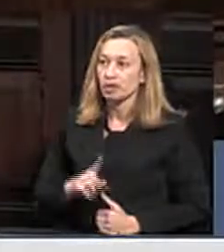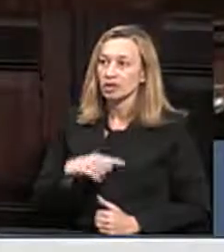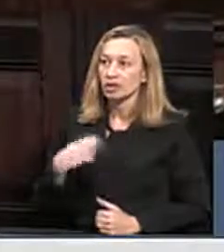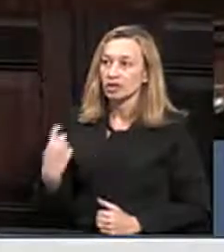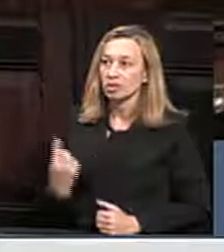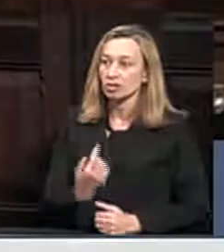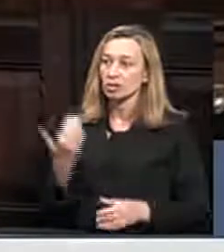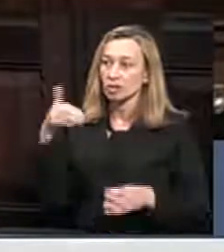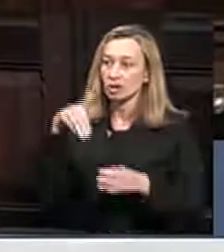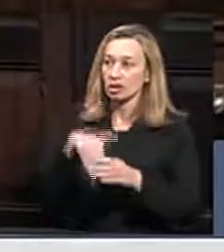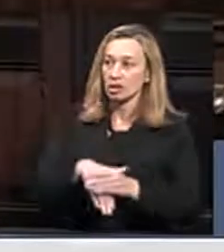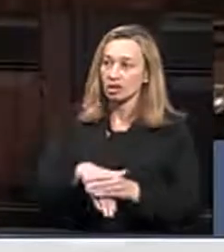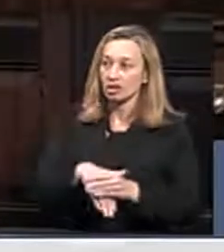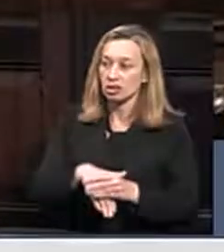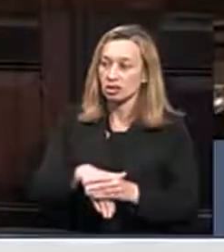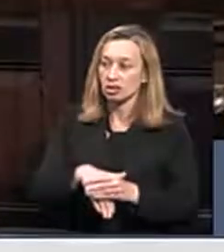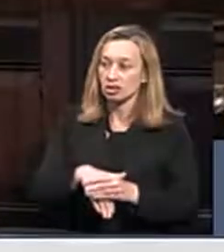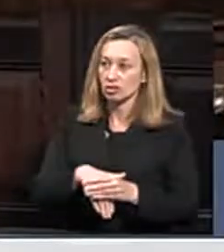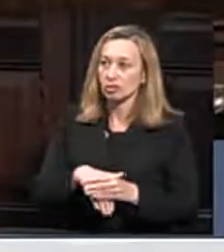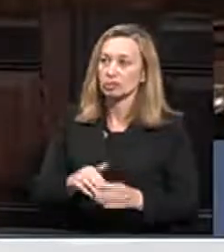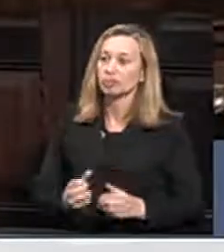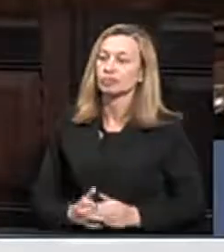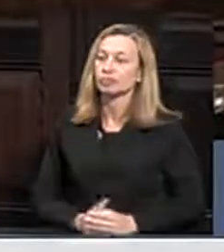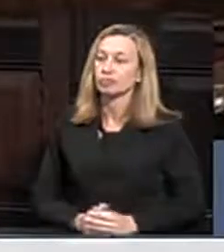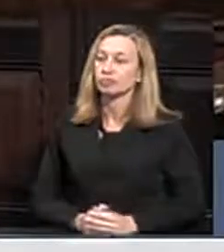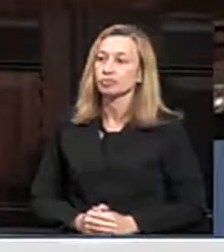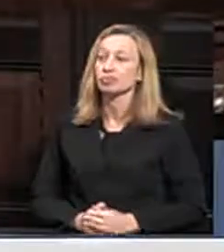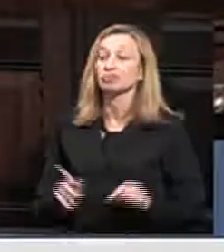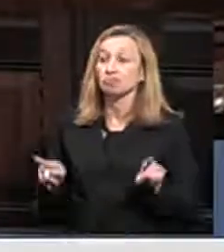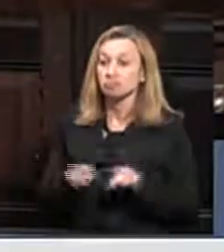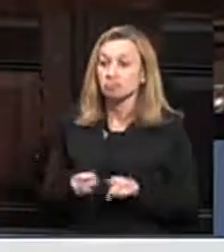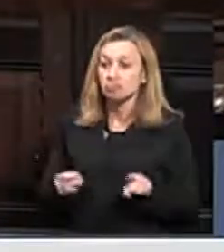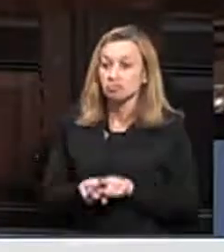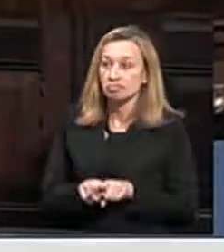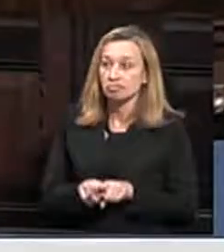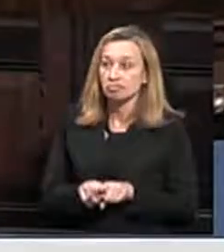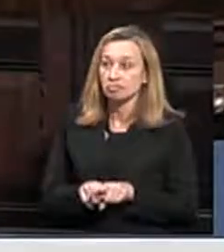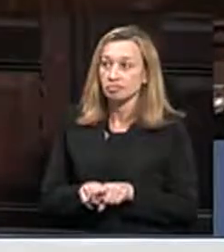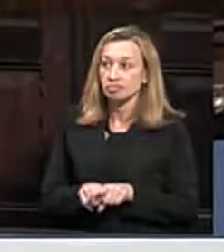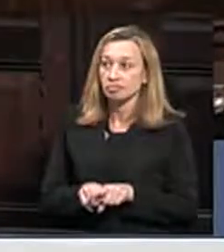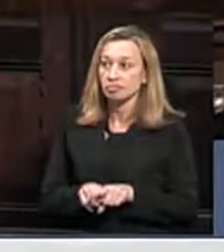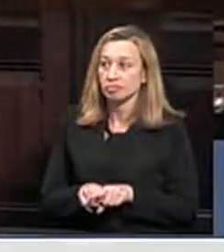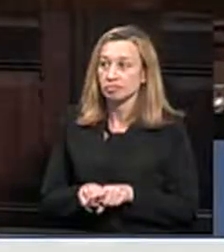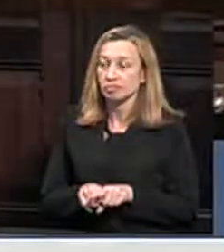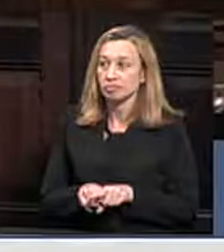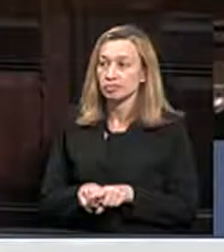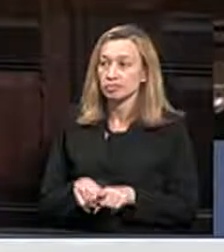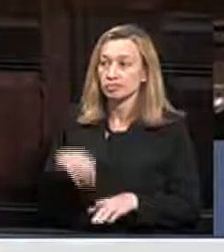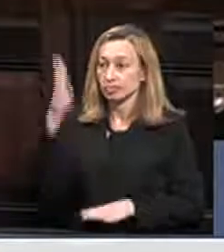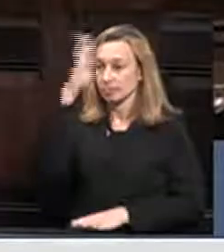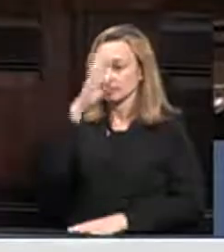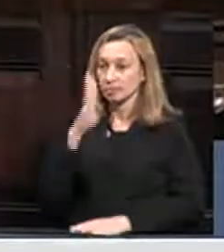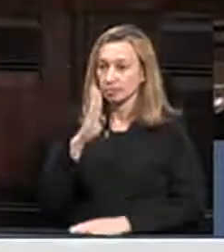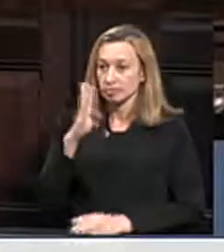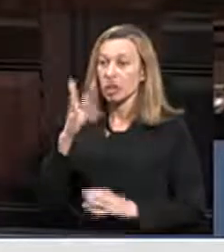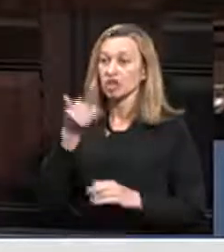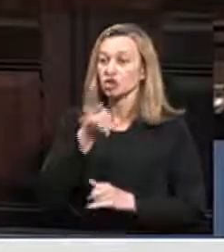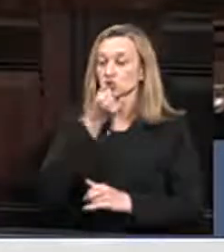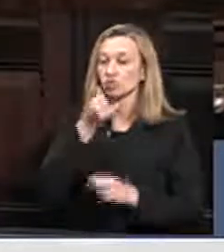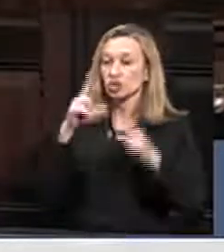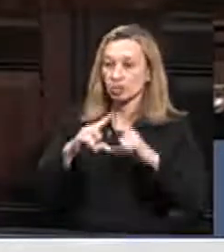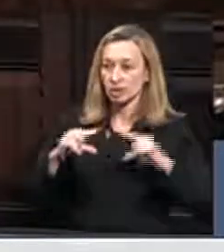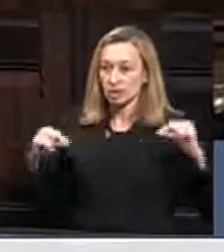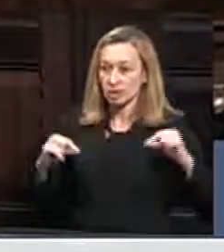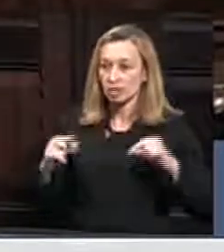eleição de diretório e também lá em Brasília, quando Vossa Excelência,